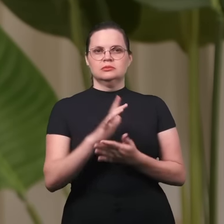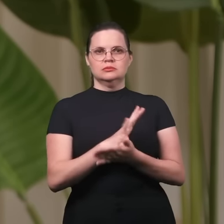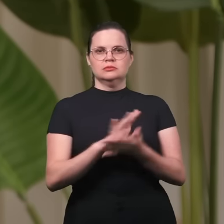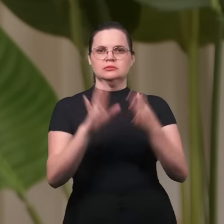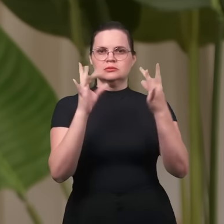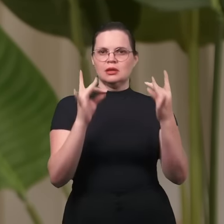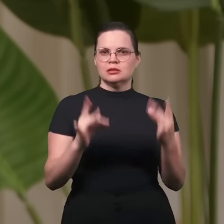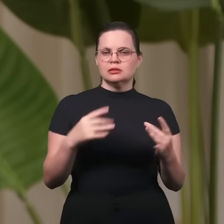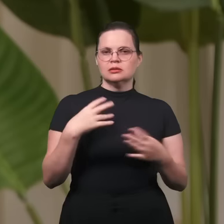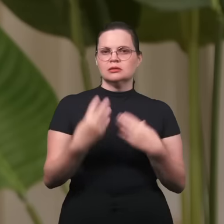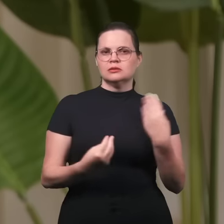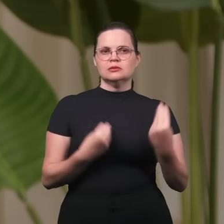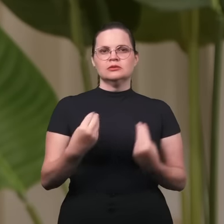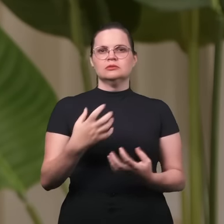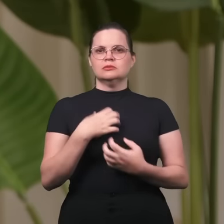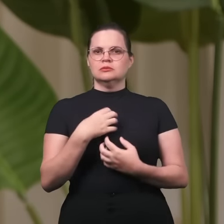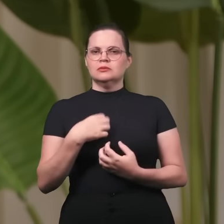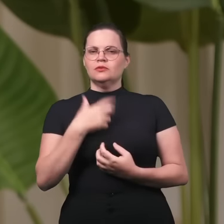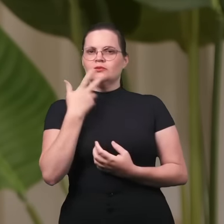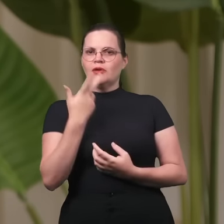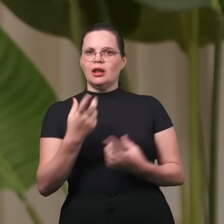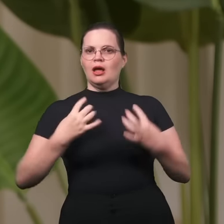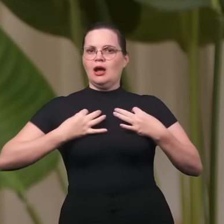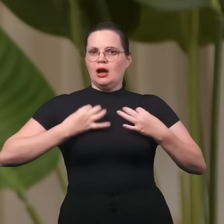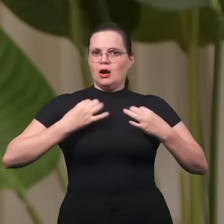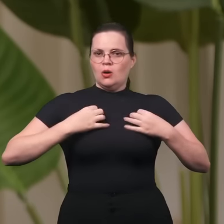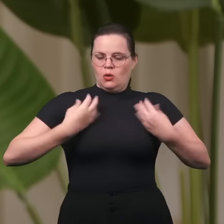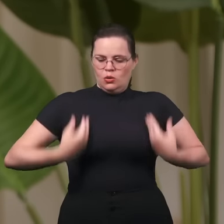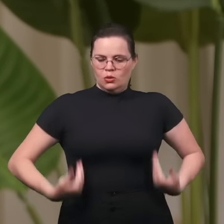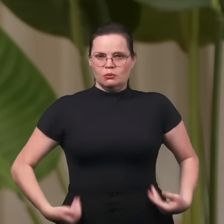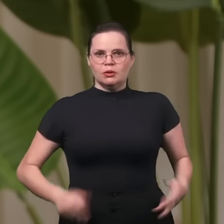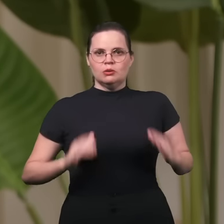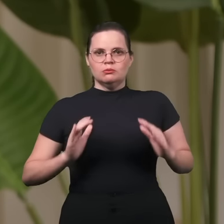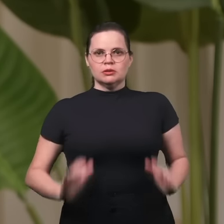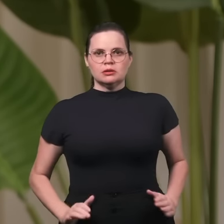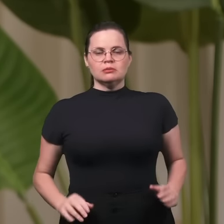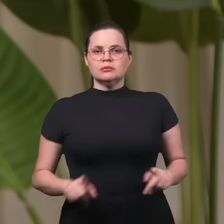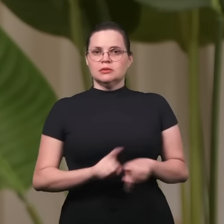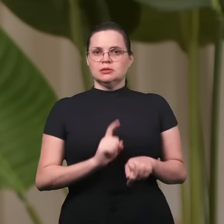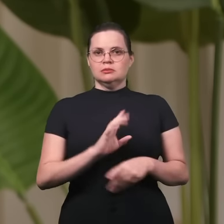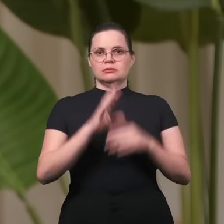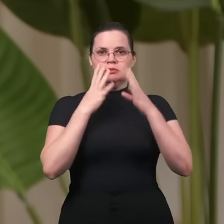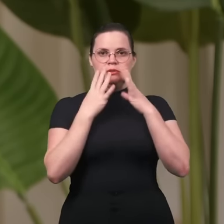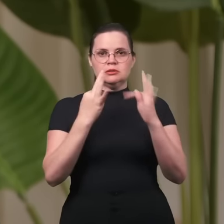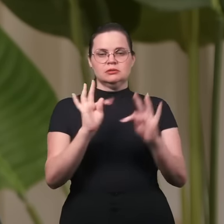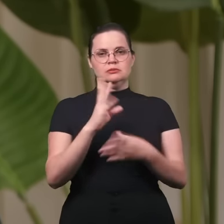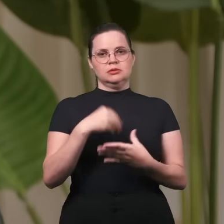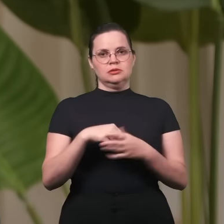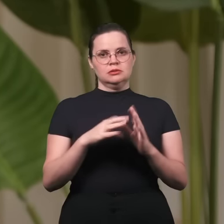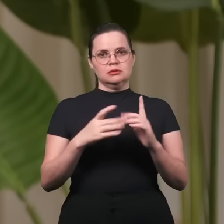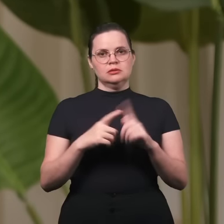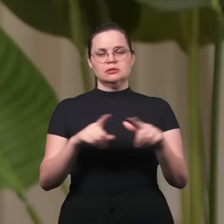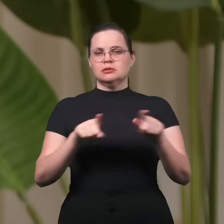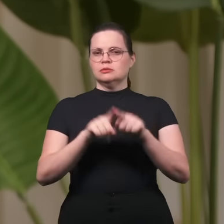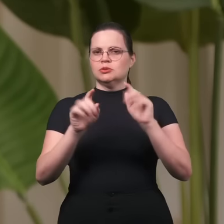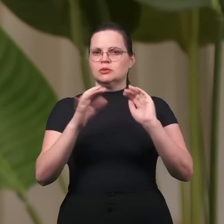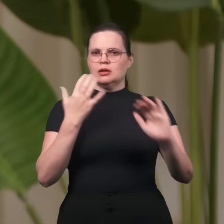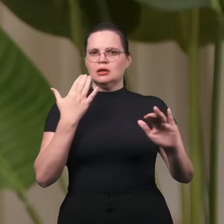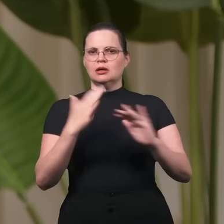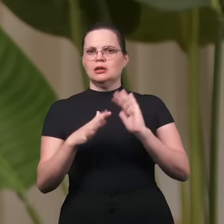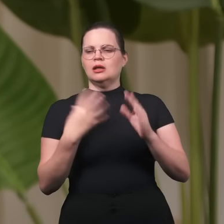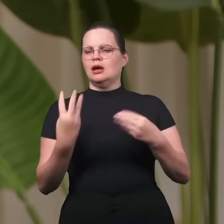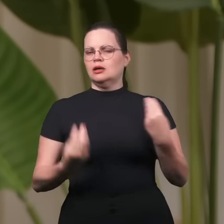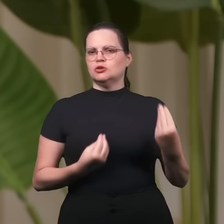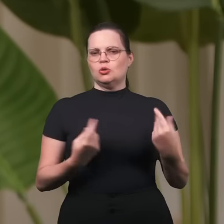no falar, né, no vestir, o testemunho da igreja no cantar, a